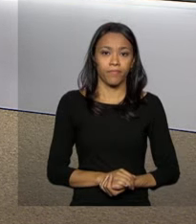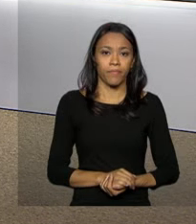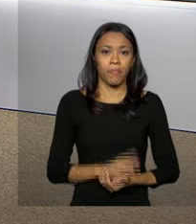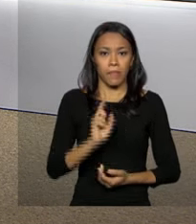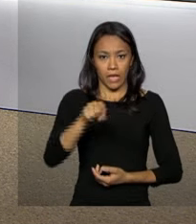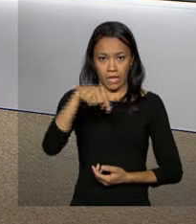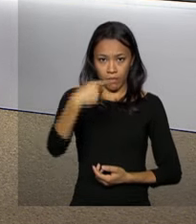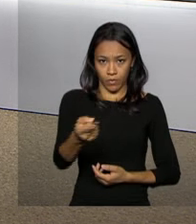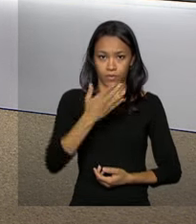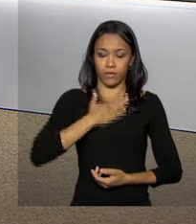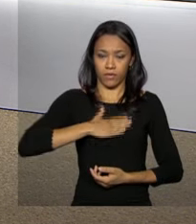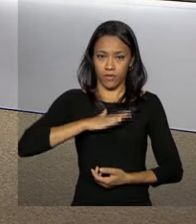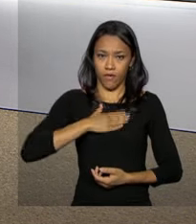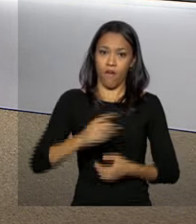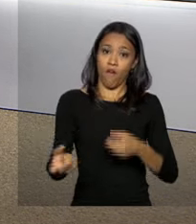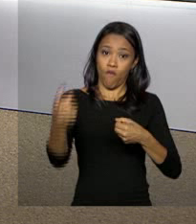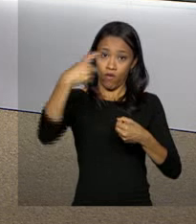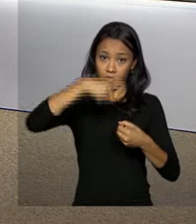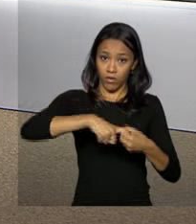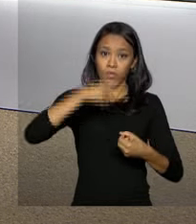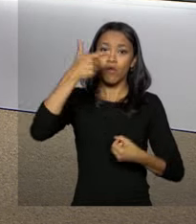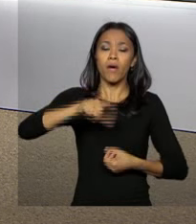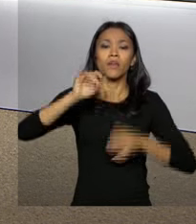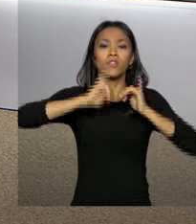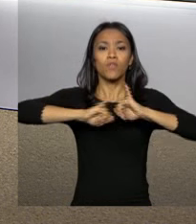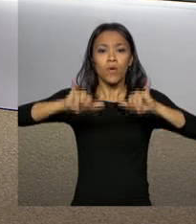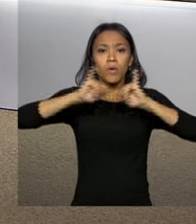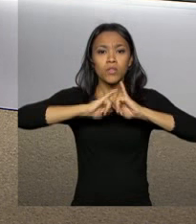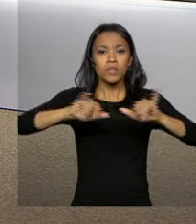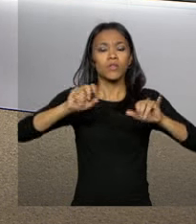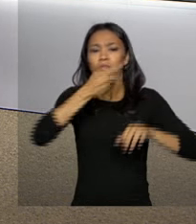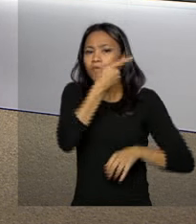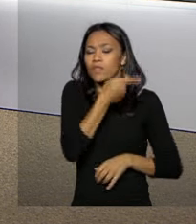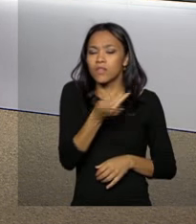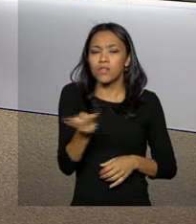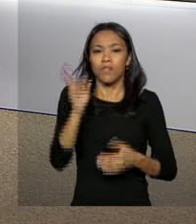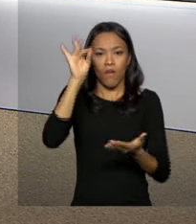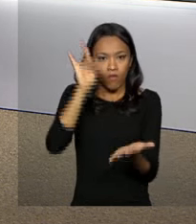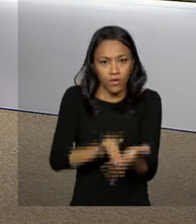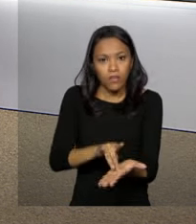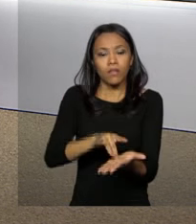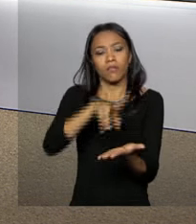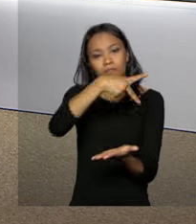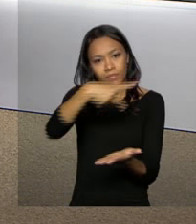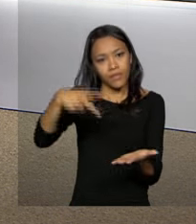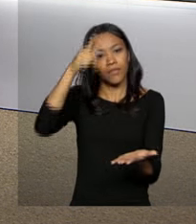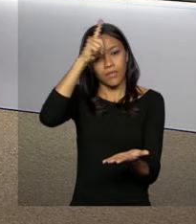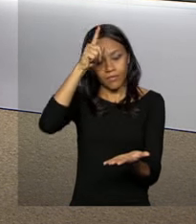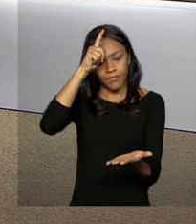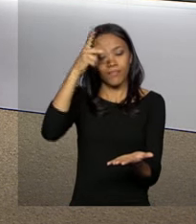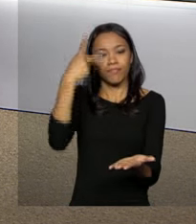Depois do intervalo, voltaremos com mais informações sobre esta visita oficial da chanceler alemã